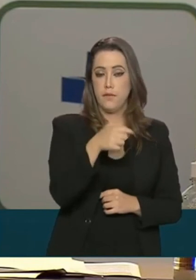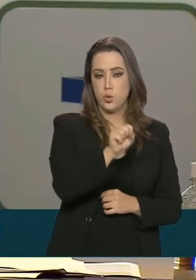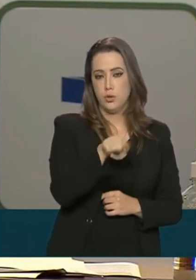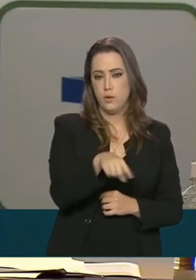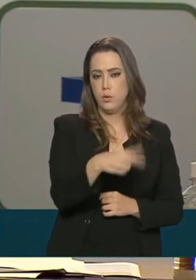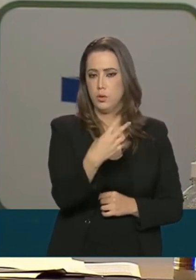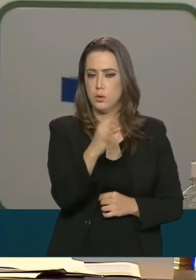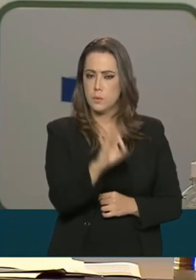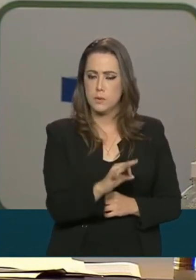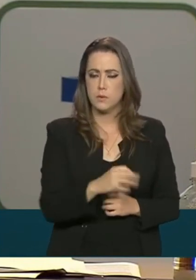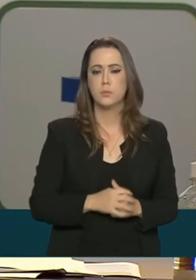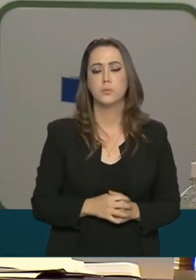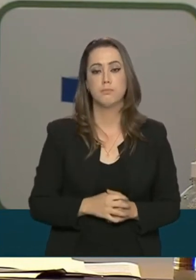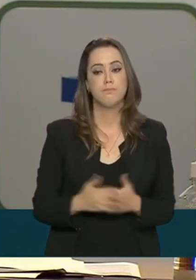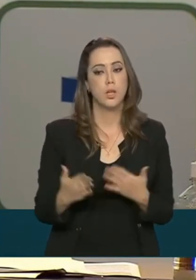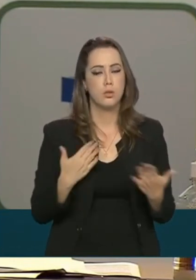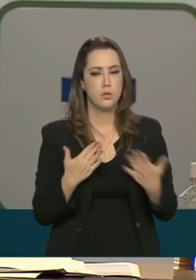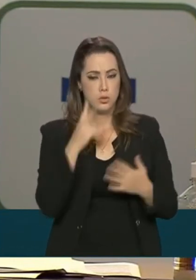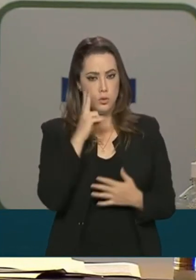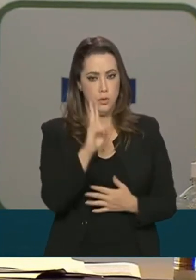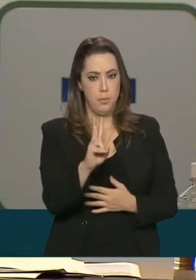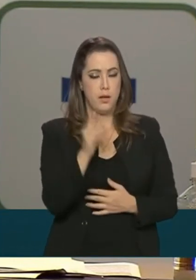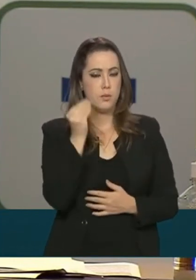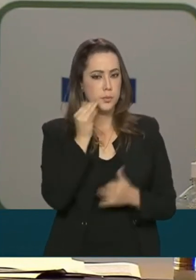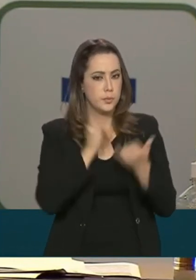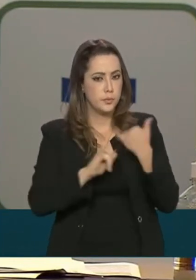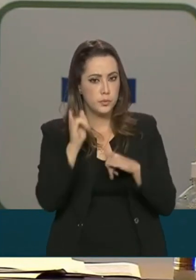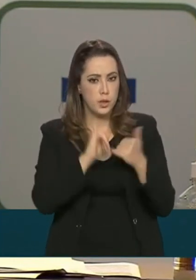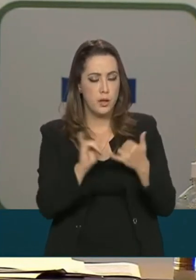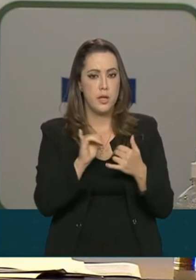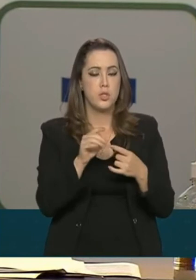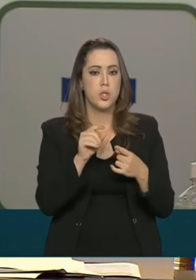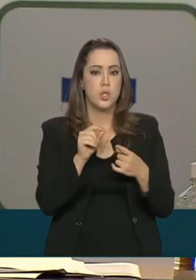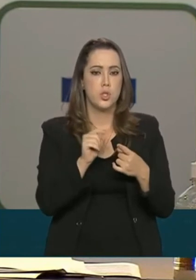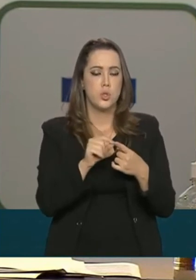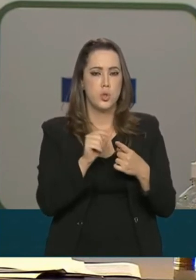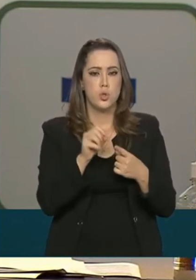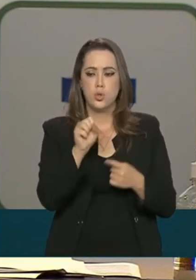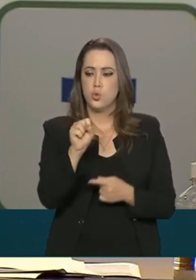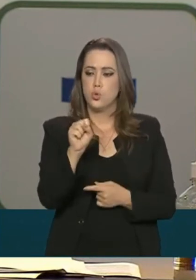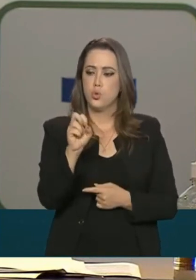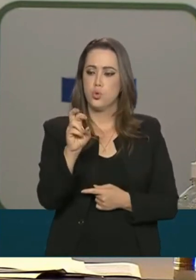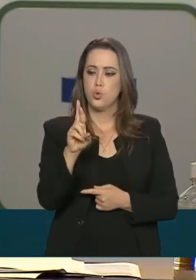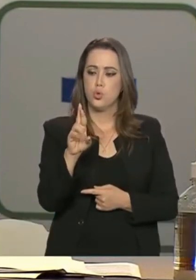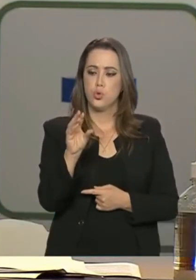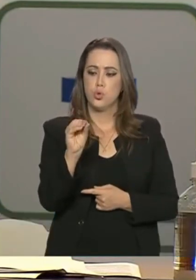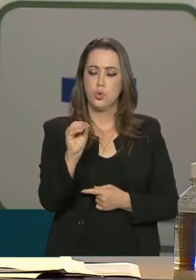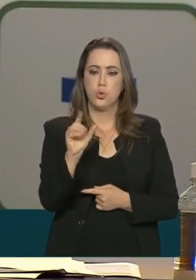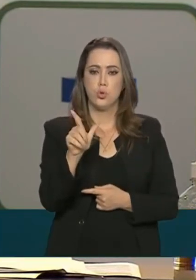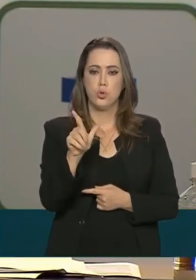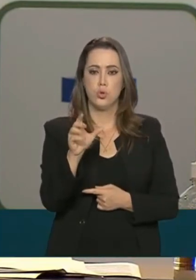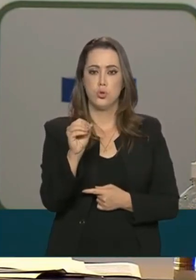para os testes sorológicos registrados, nós temos no total de testes sorológicos, quer por